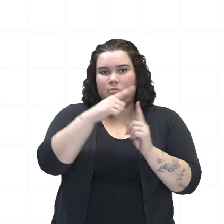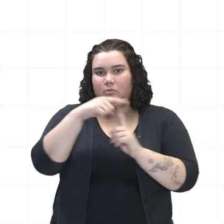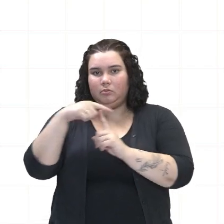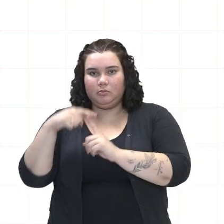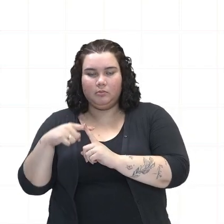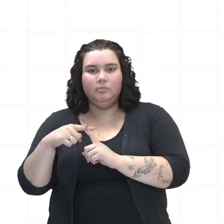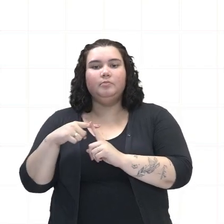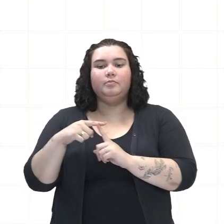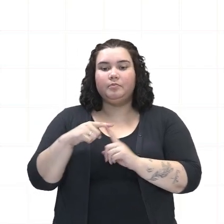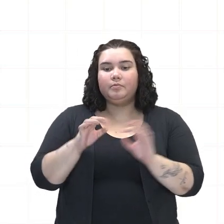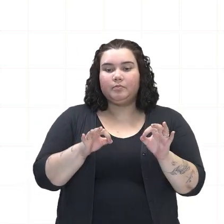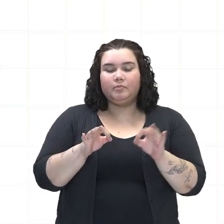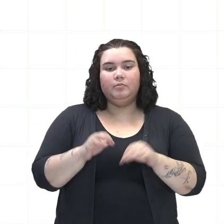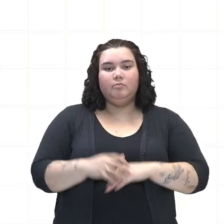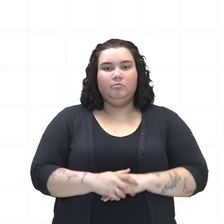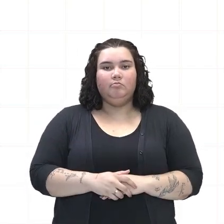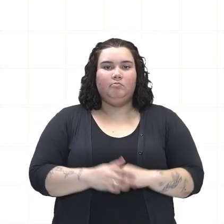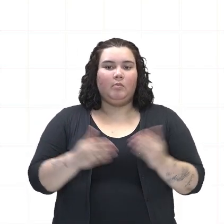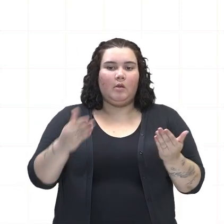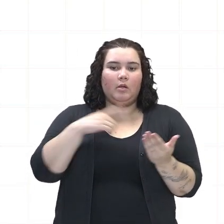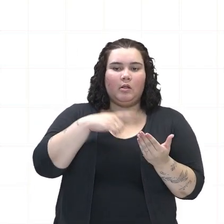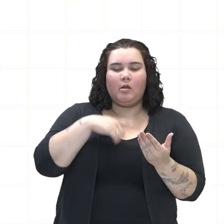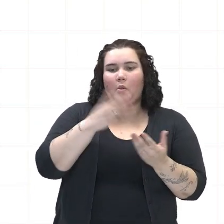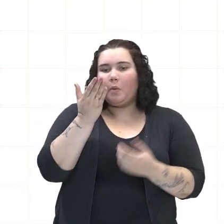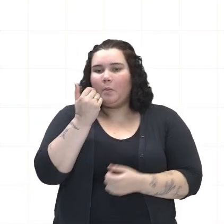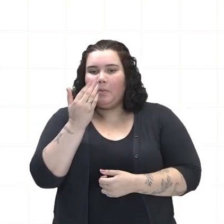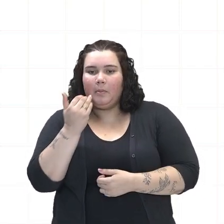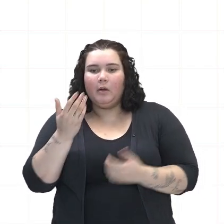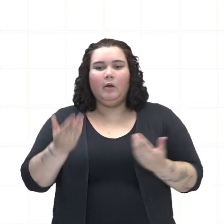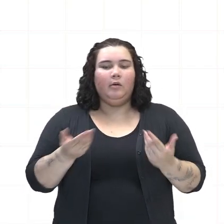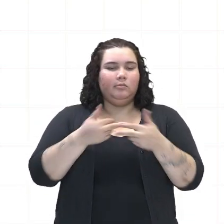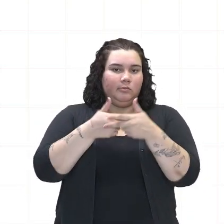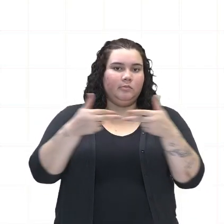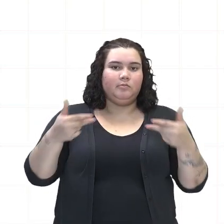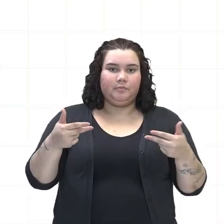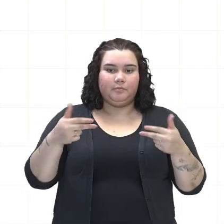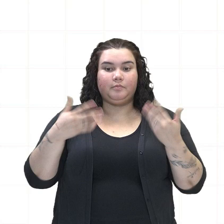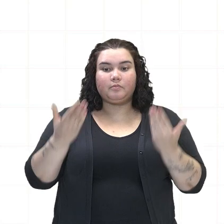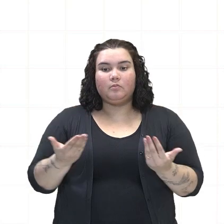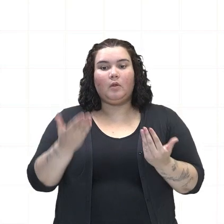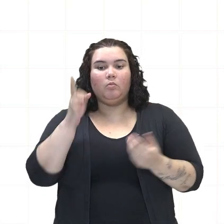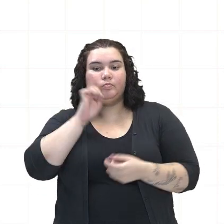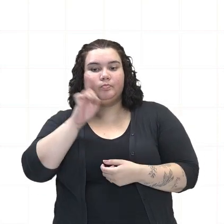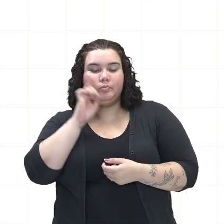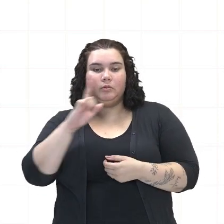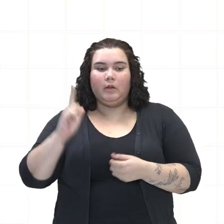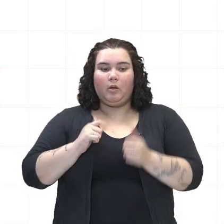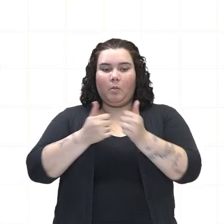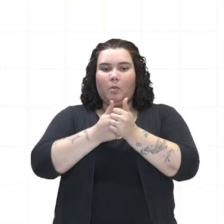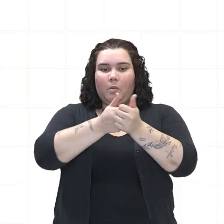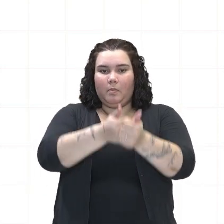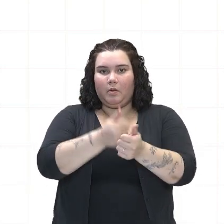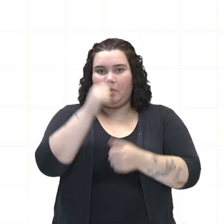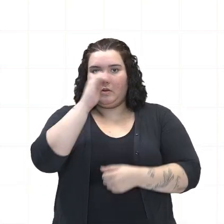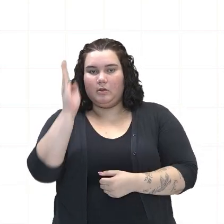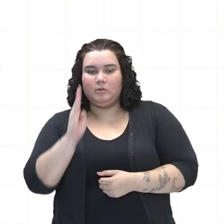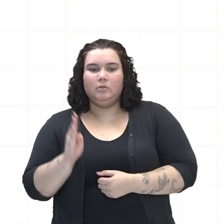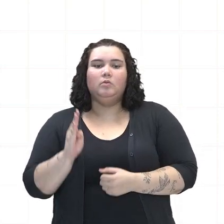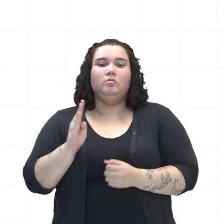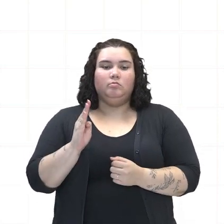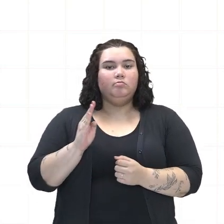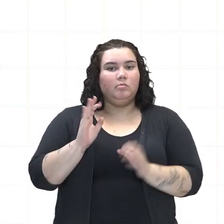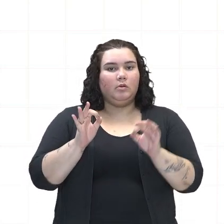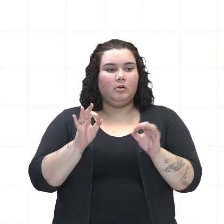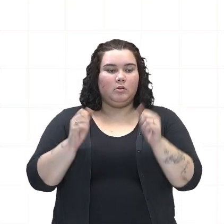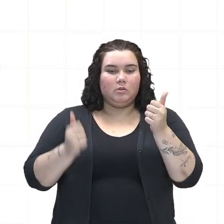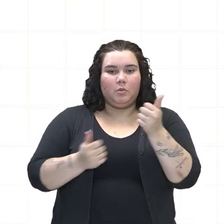outras formas ali manipuladas de alimento. Né? Então os Estados Unidos também segue o Brasil ali com a produção, né? Mas a